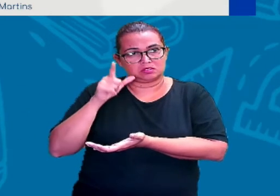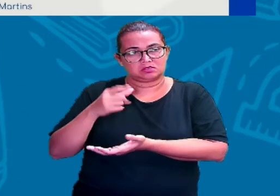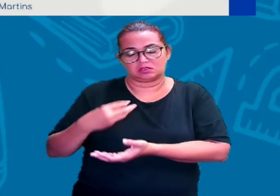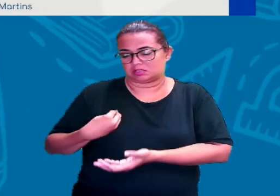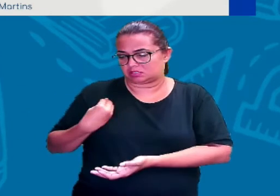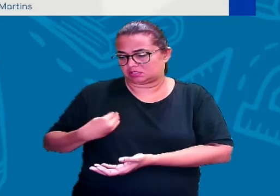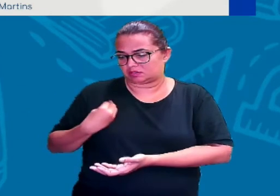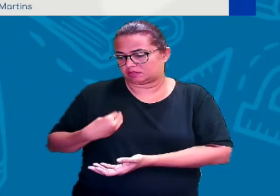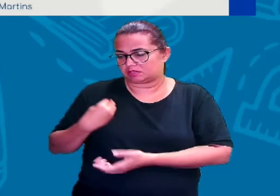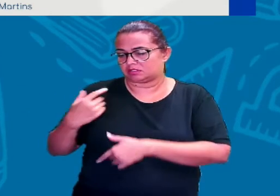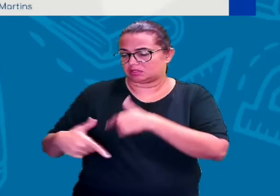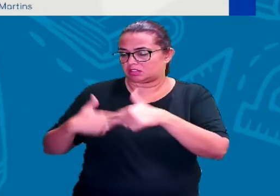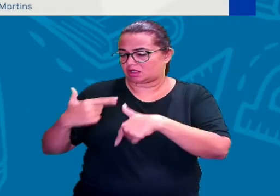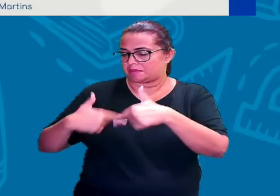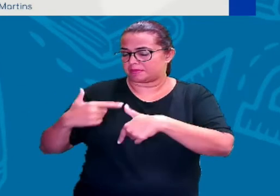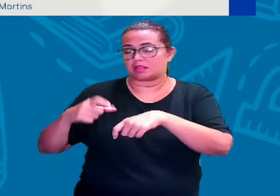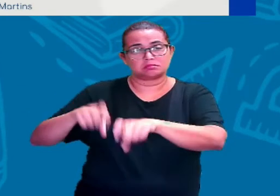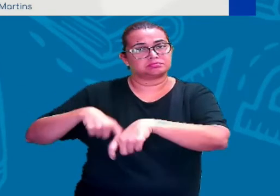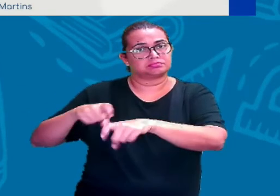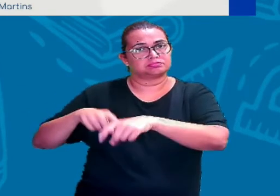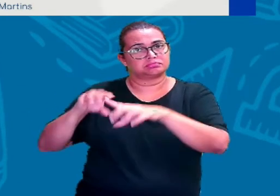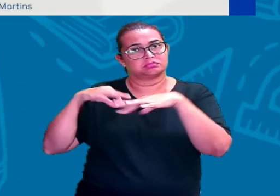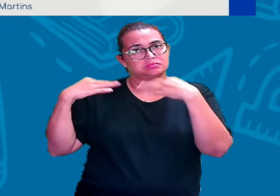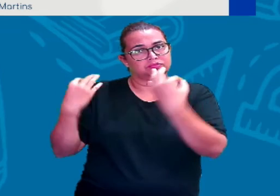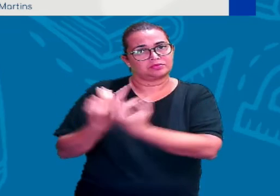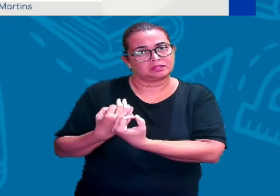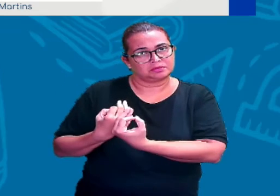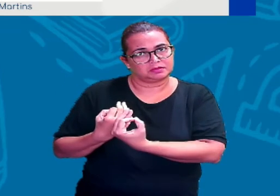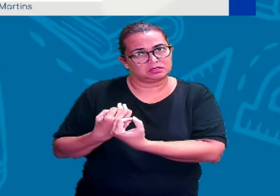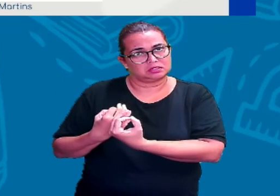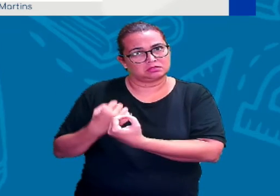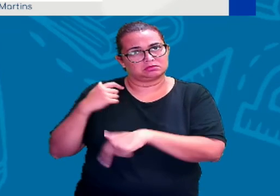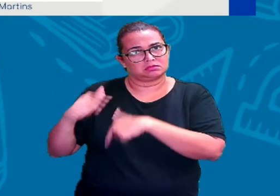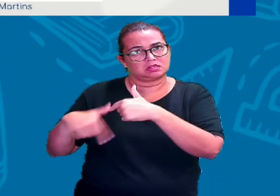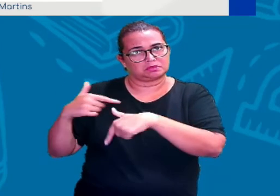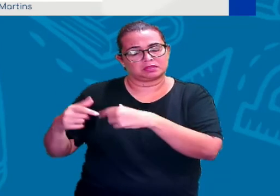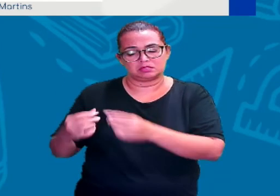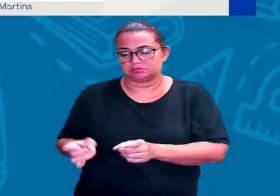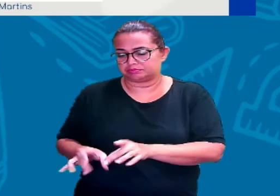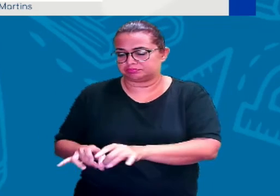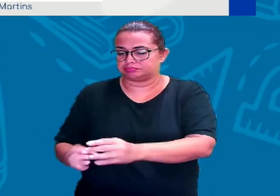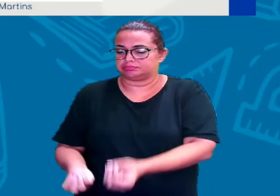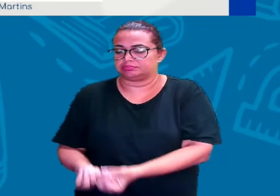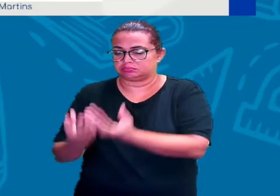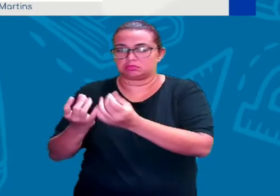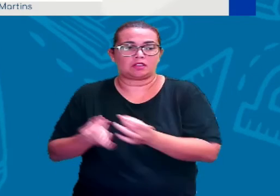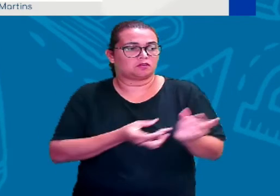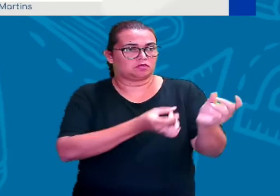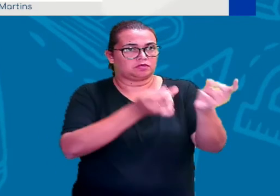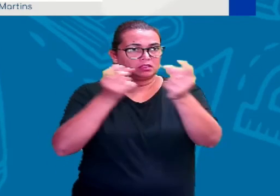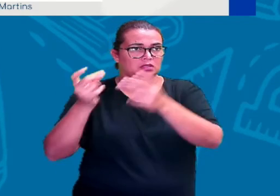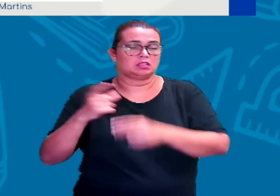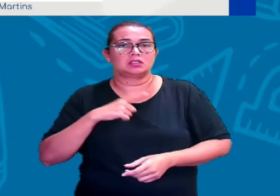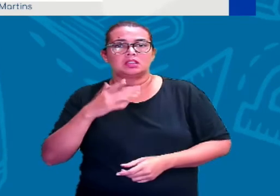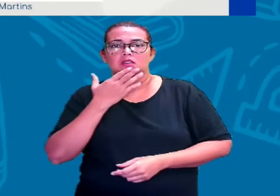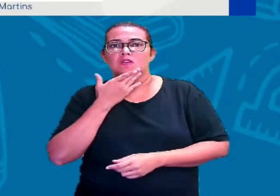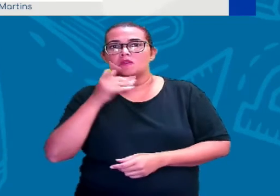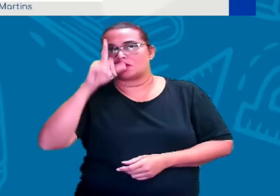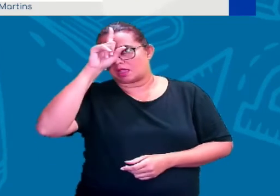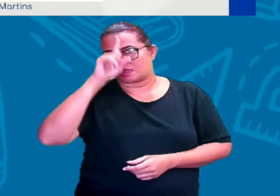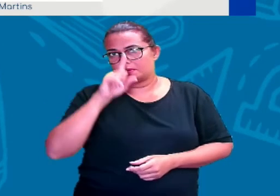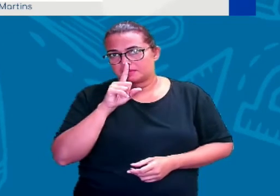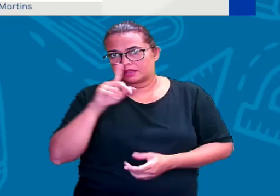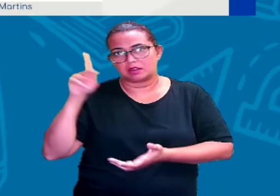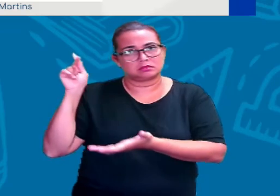viver da agricultura familiar, tá? Então, aí a gente tem, né, de amarelo as comunidades